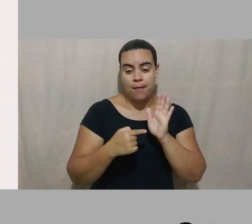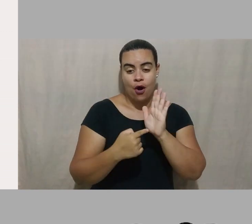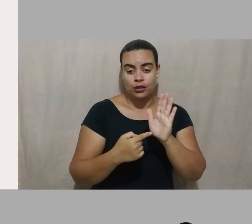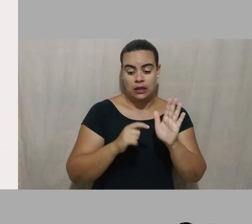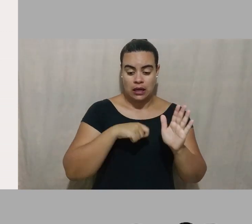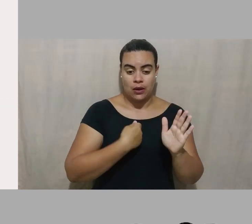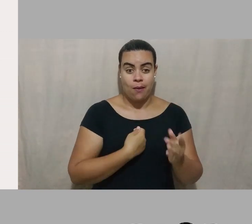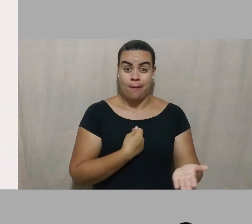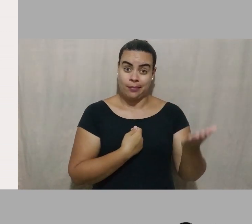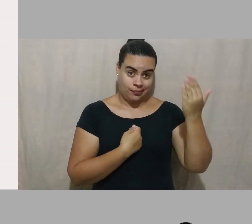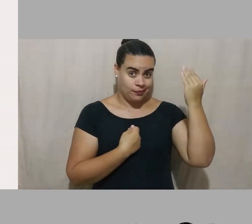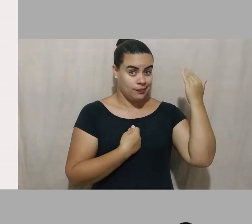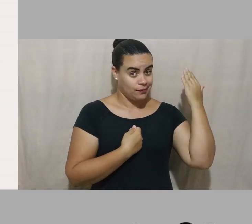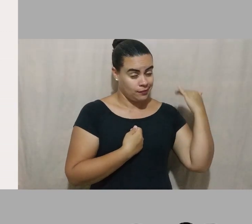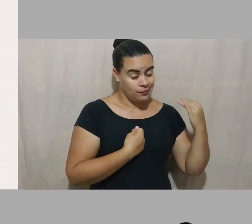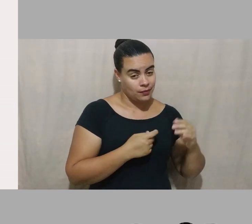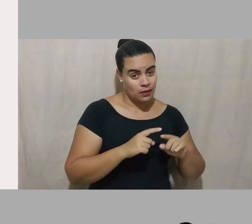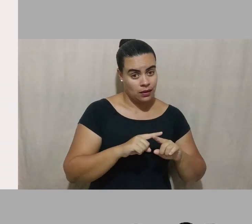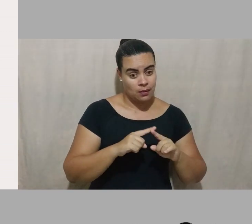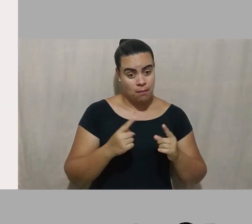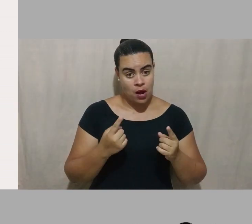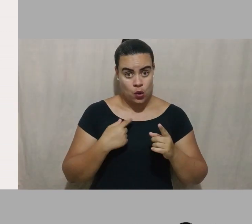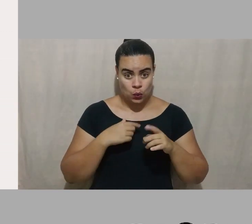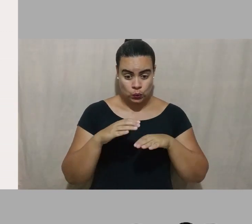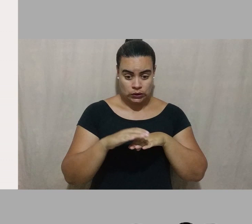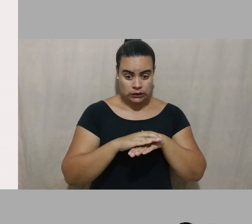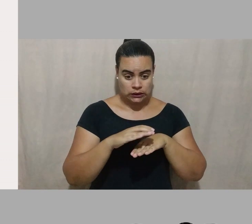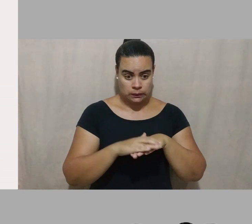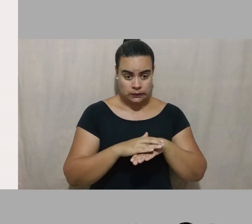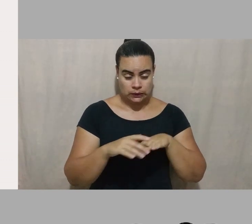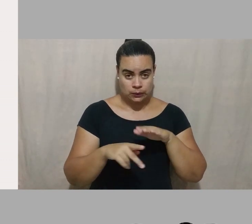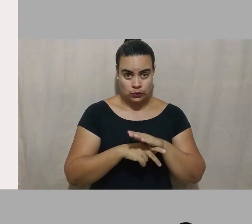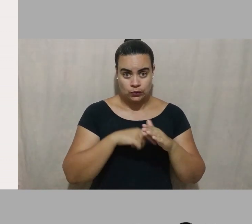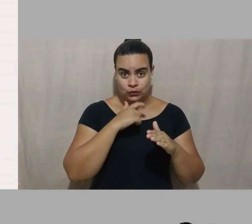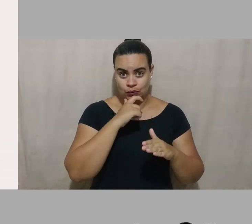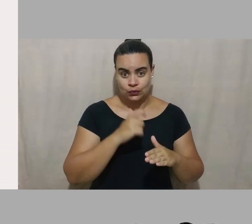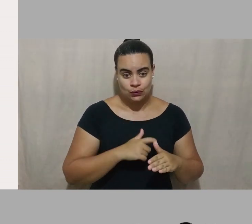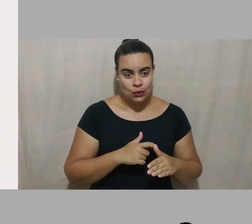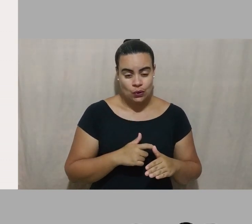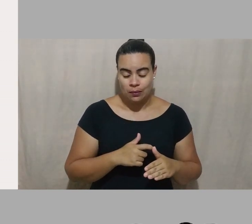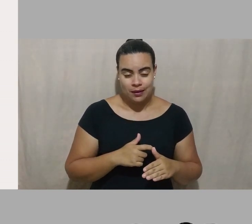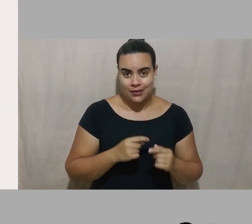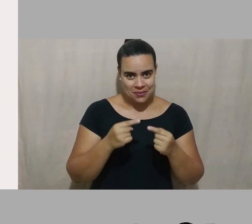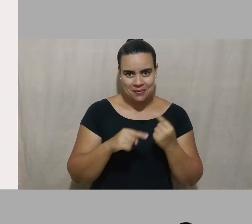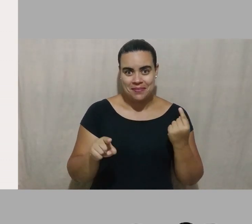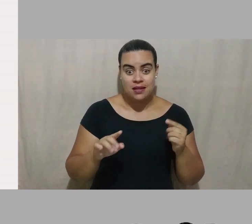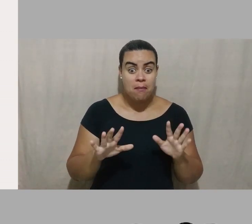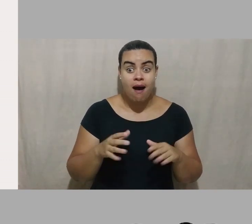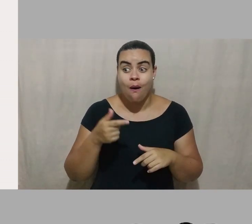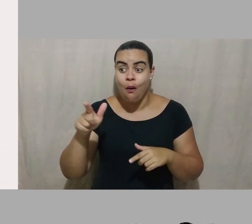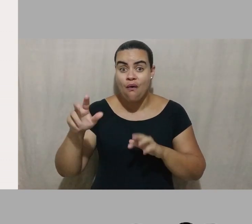fui. O único adereço que não pertencia a ela era o par de sapatos sociais masculinos. Eu não tinha